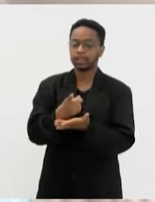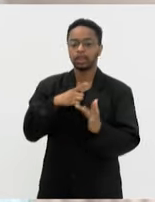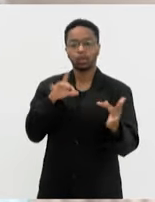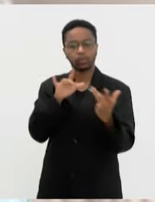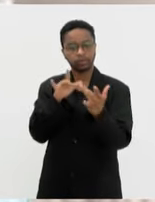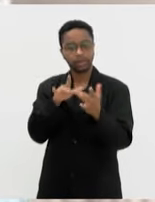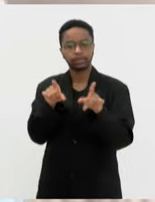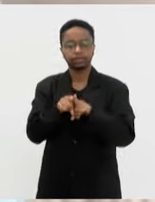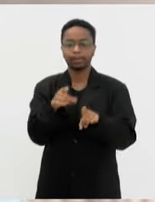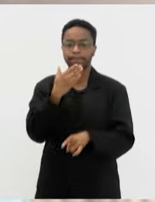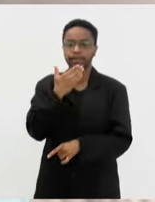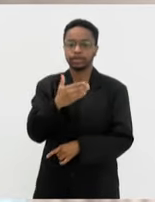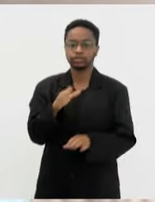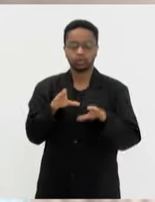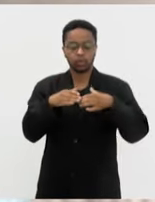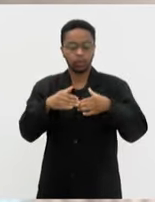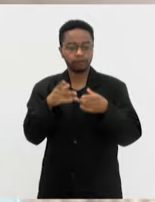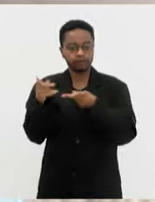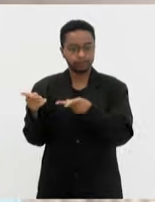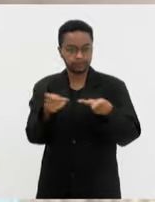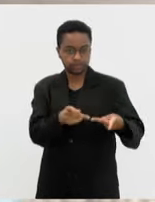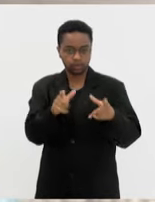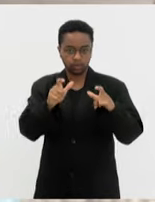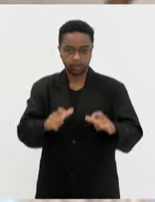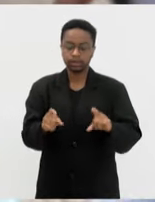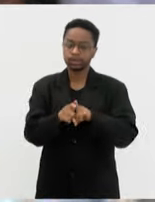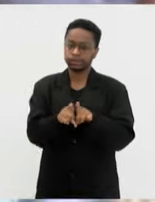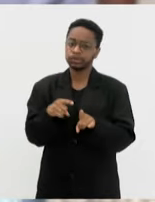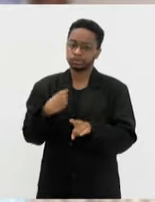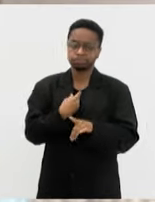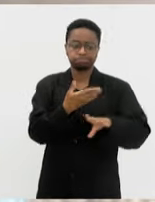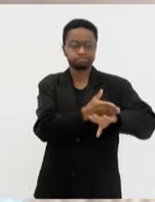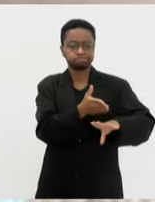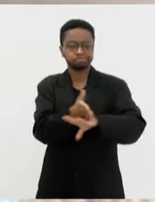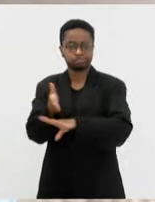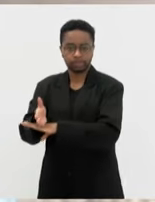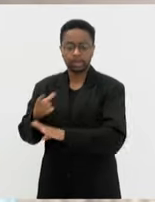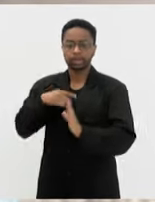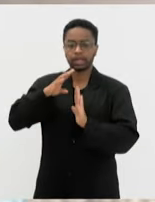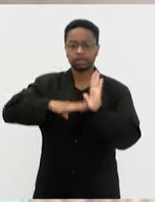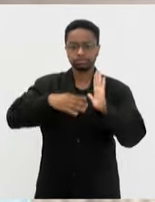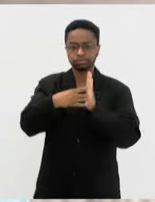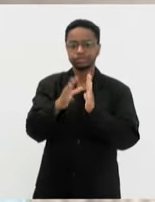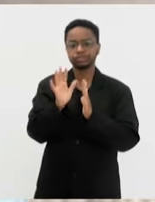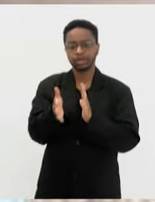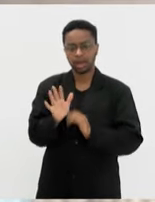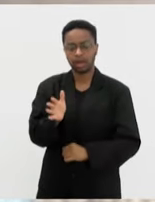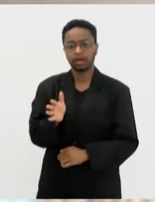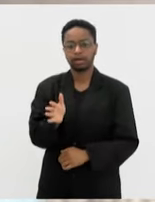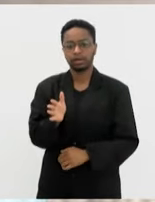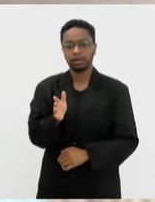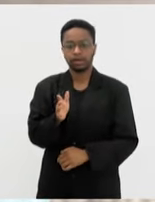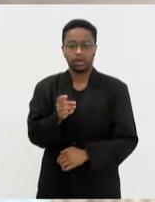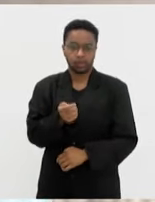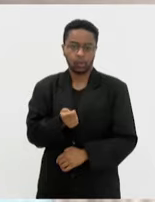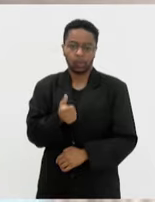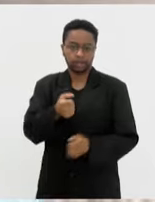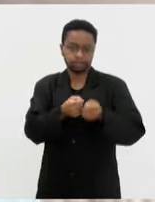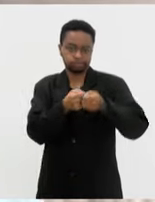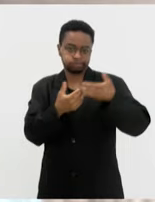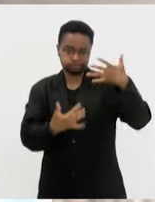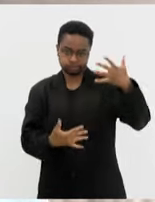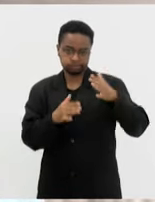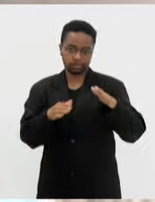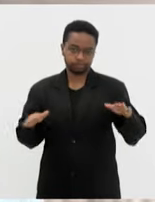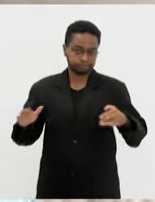fazer a visita técnica, ver se é possível, e a gente vai com todo prazer. Já temos uma agenda que já está ficando paulatinamente ocupada, então quem